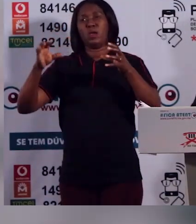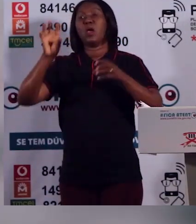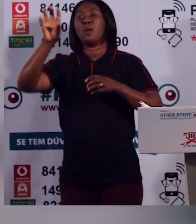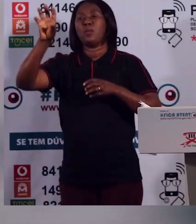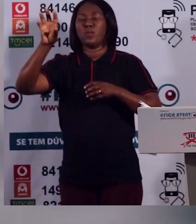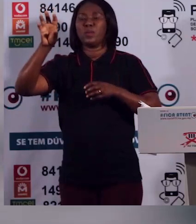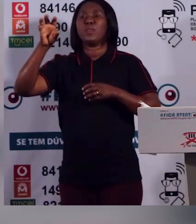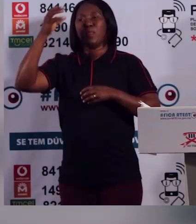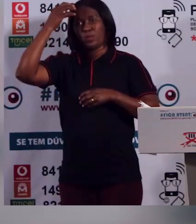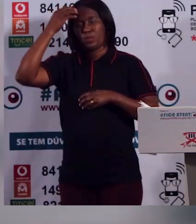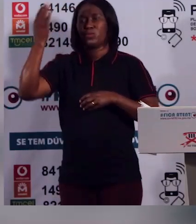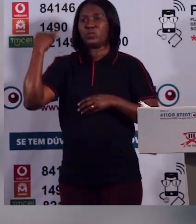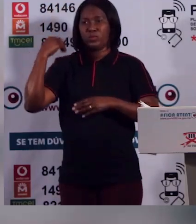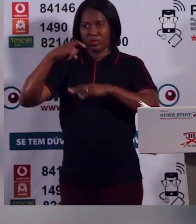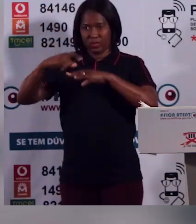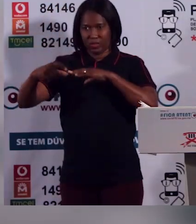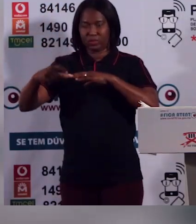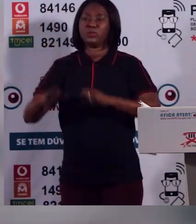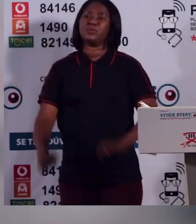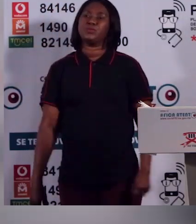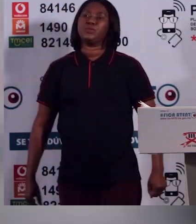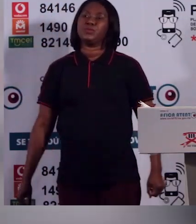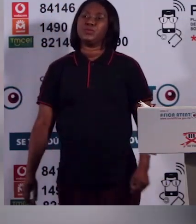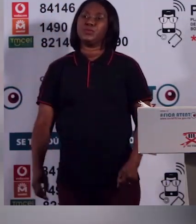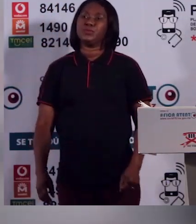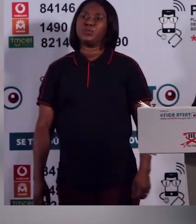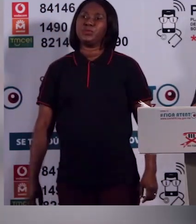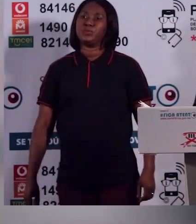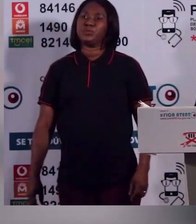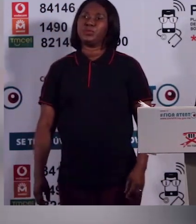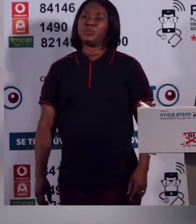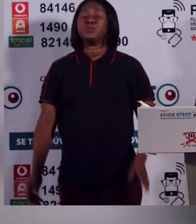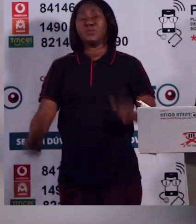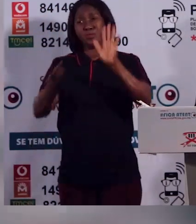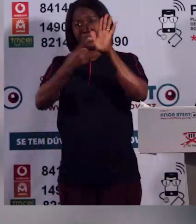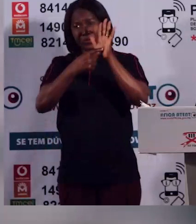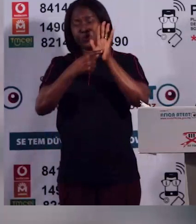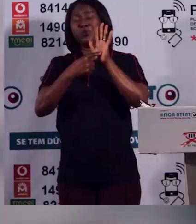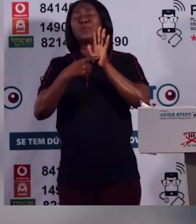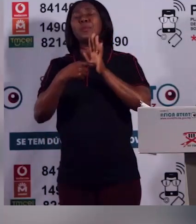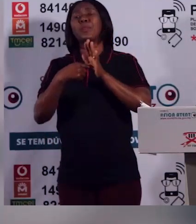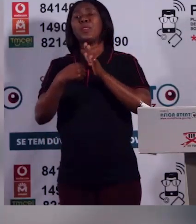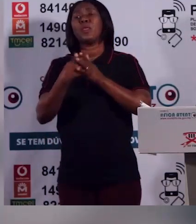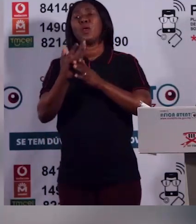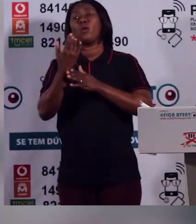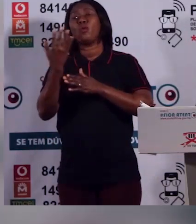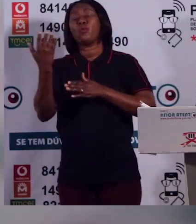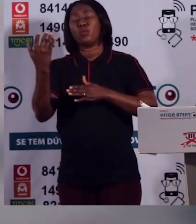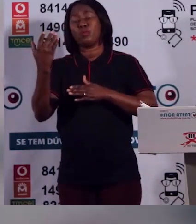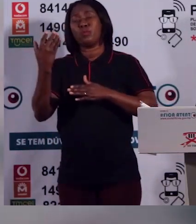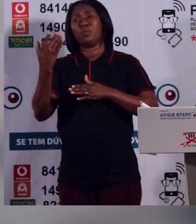Maputo durante a semana passada. O próximo, por favor. Aqui mostramos o número de casos por